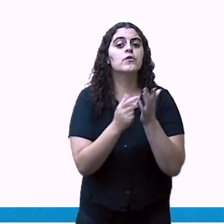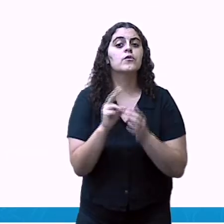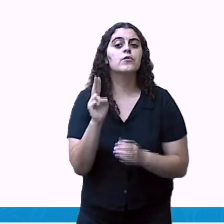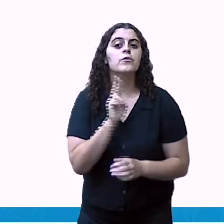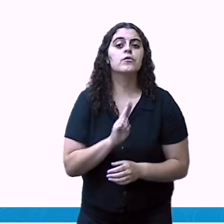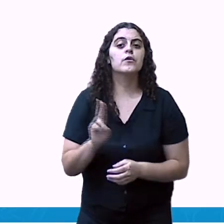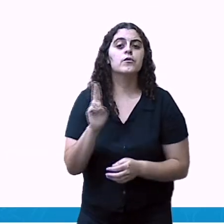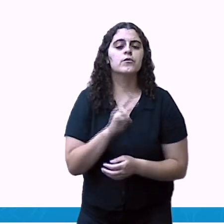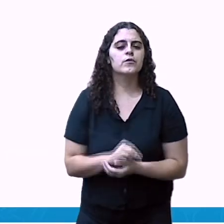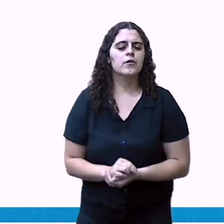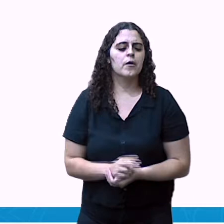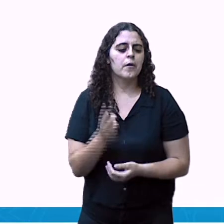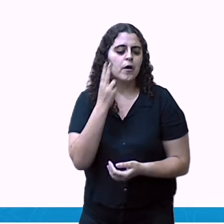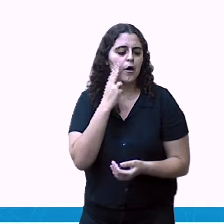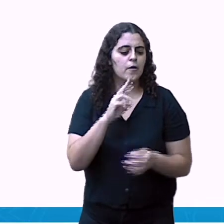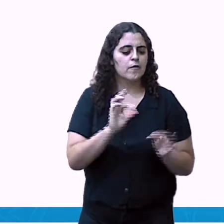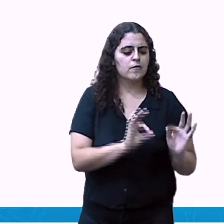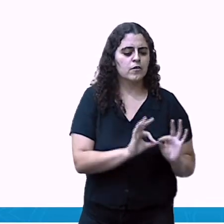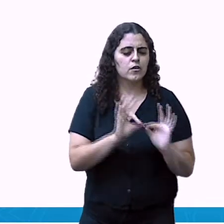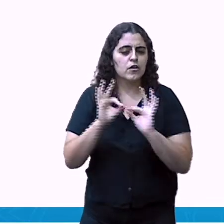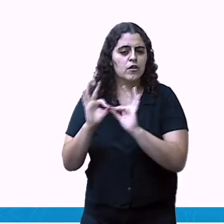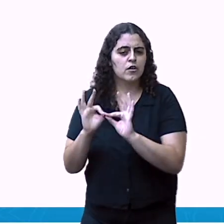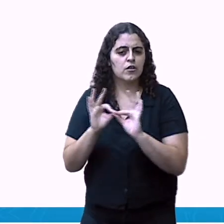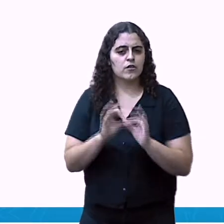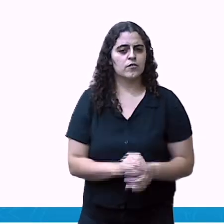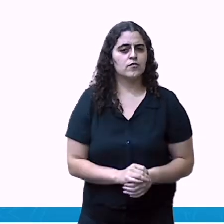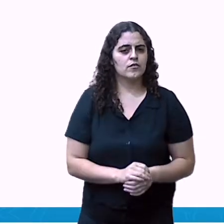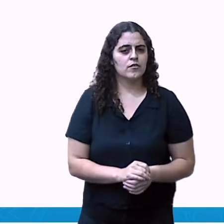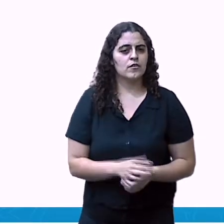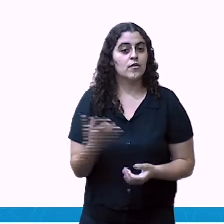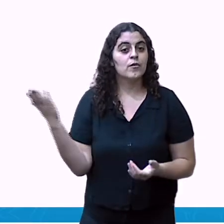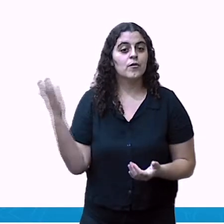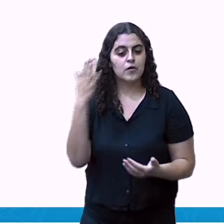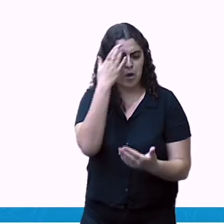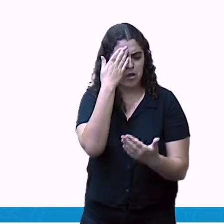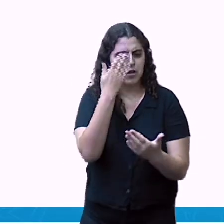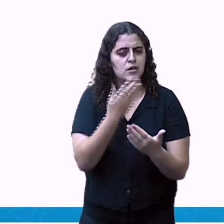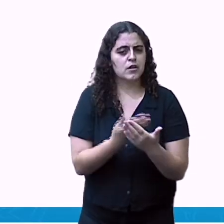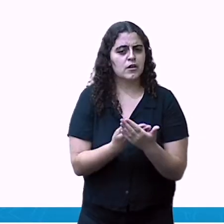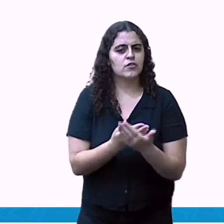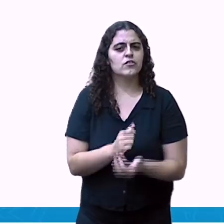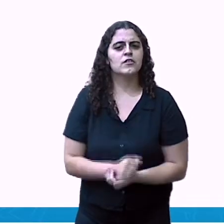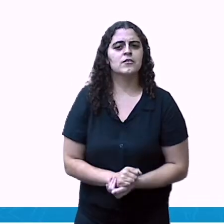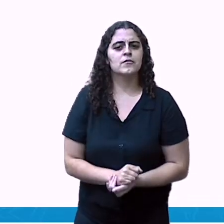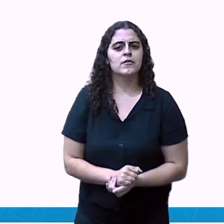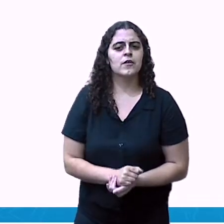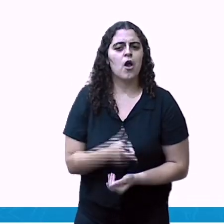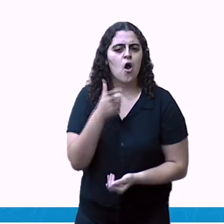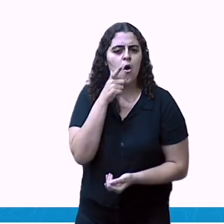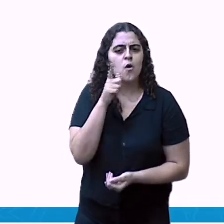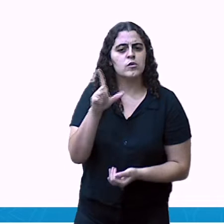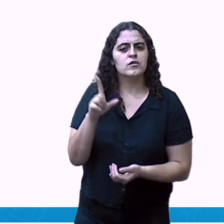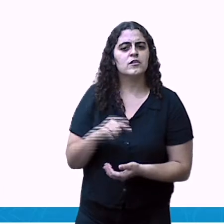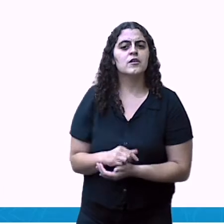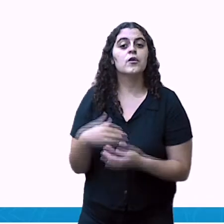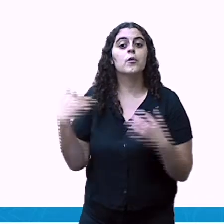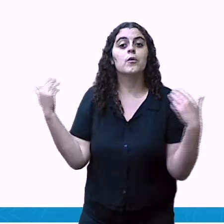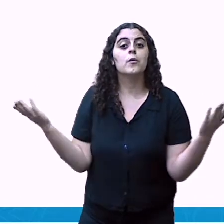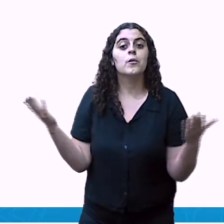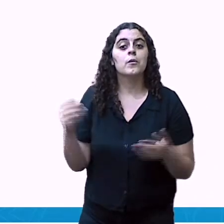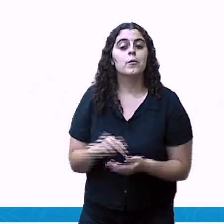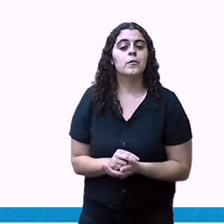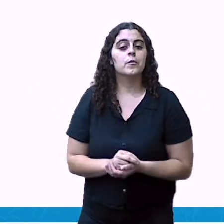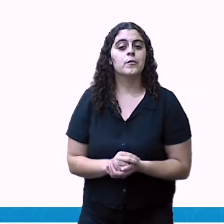aulas, tanto da professora Neuzinha quanto da professora Vanessa. Então, eu estou confiante que eu vou